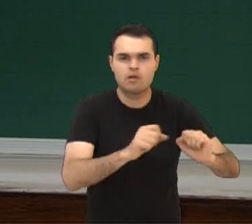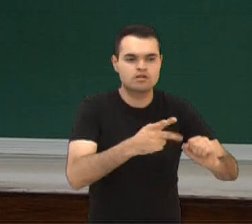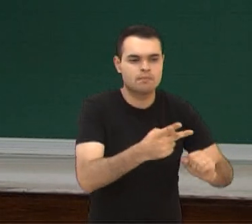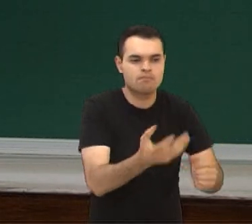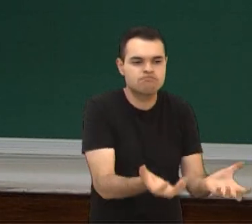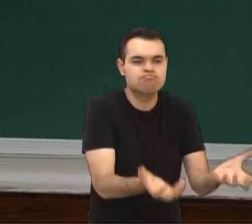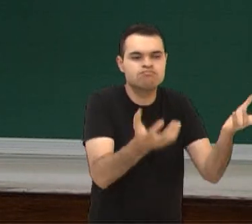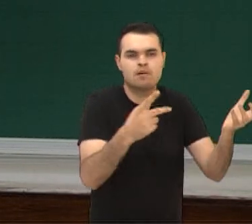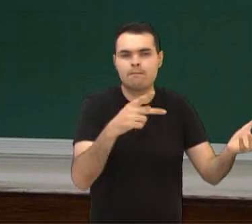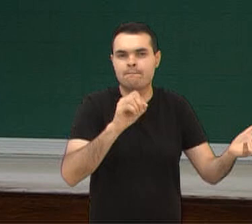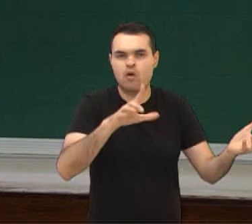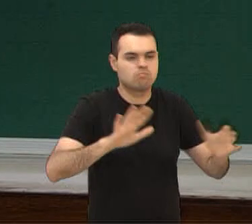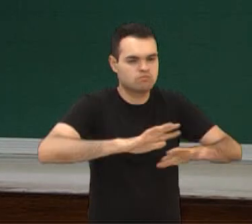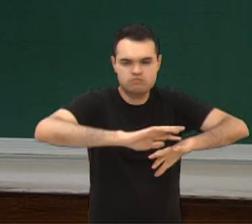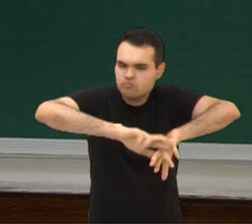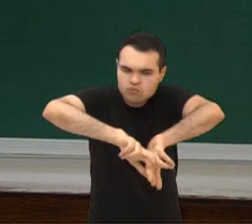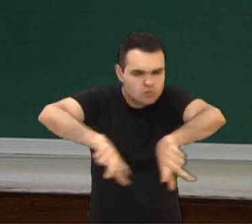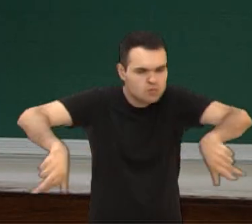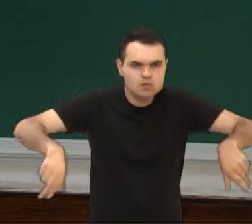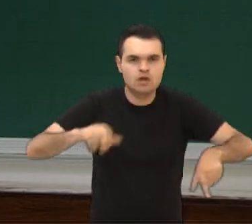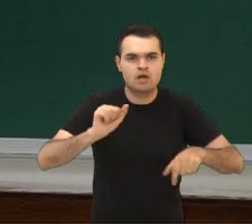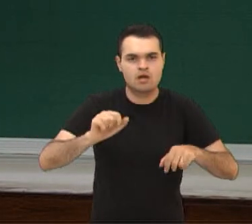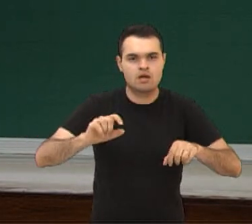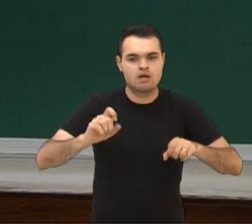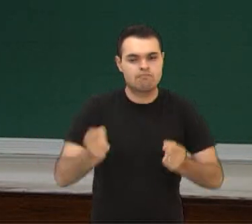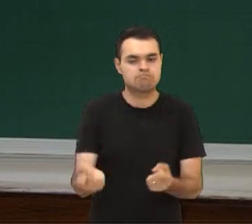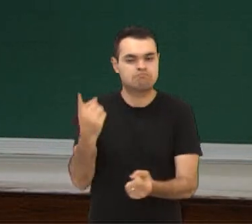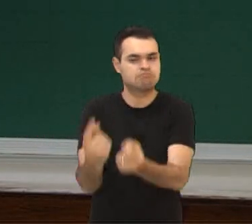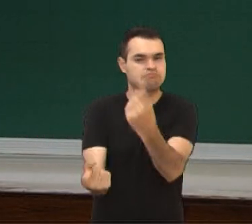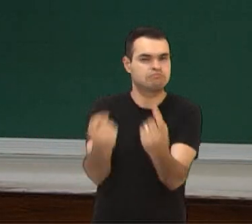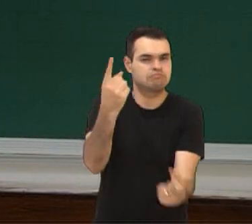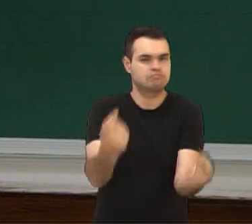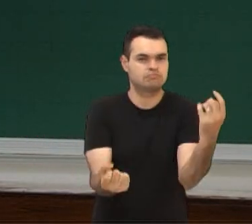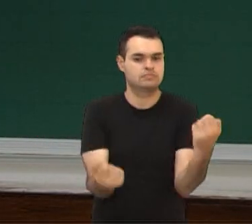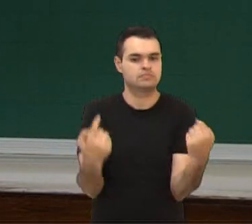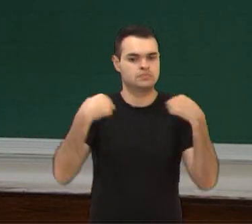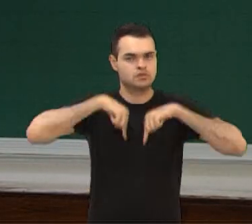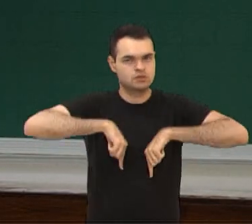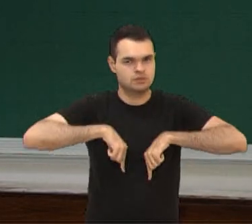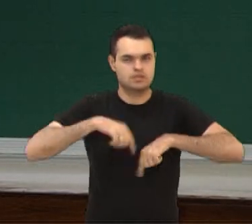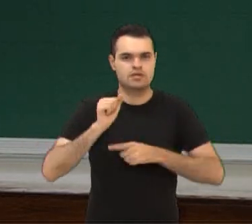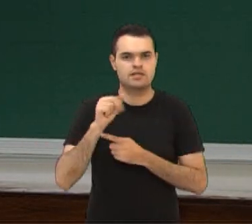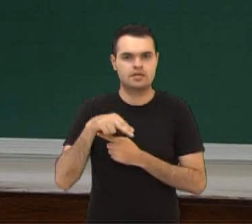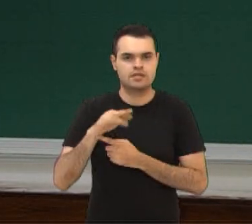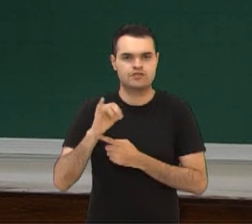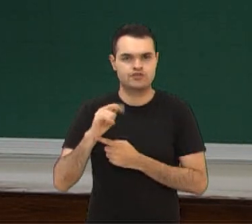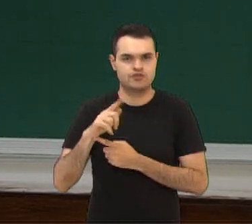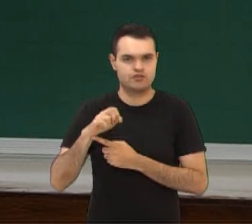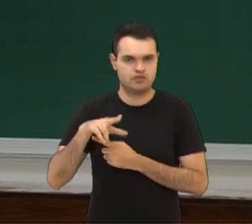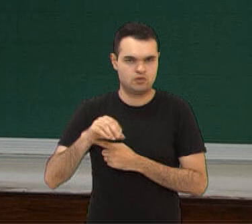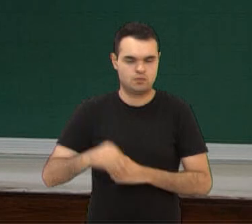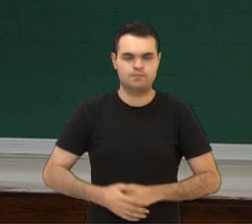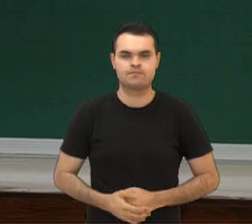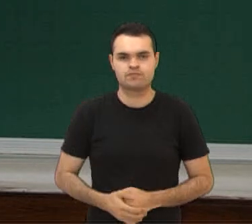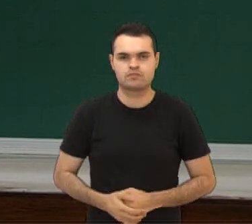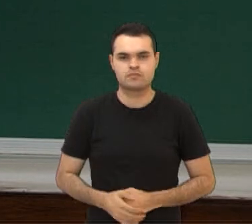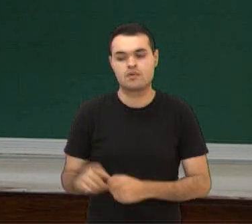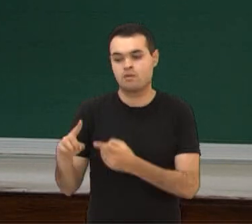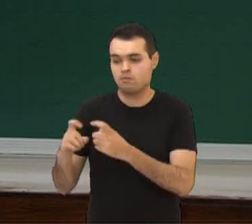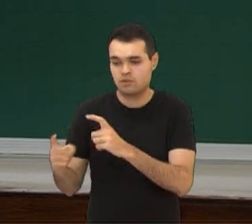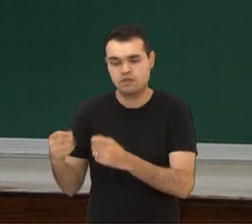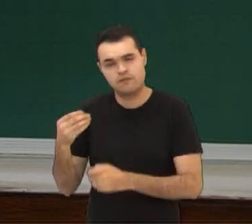Tudo isso a gente considera antígeno, tá? Então, quando você está tomando vacina, você está tomando um antígeno. Você vai tomar, então, ou a